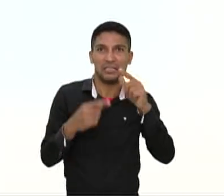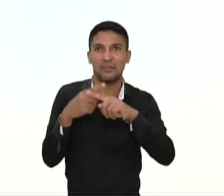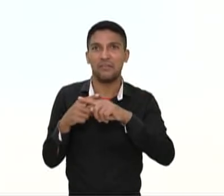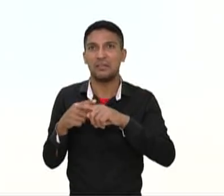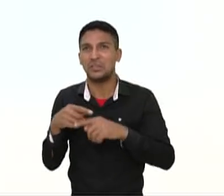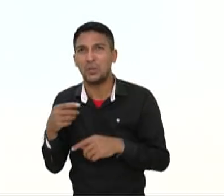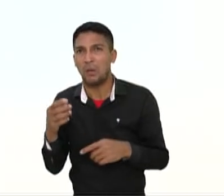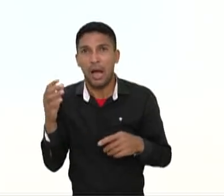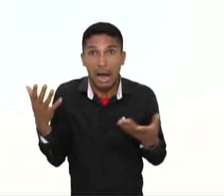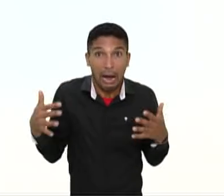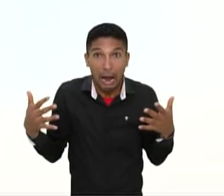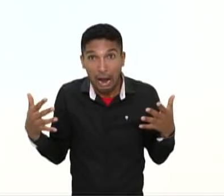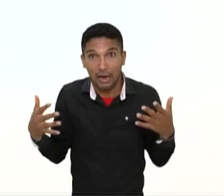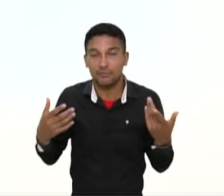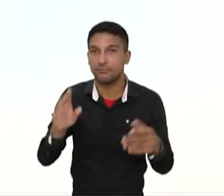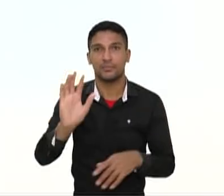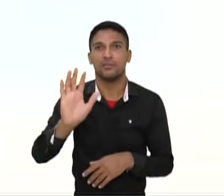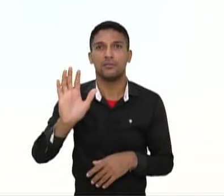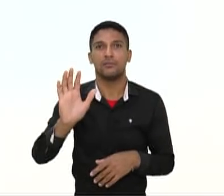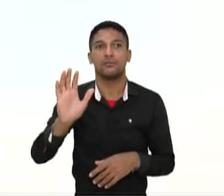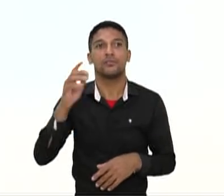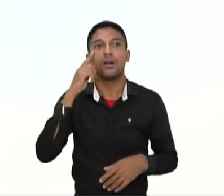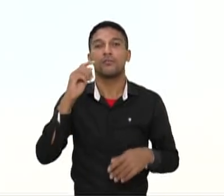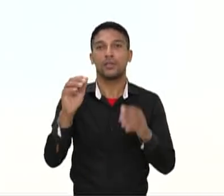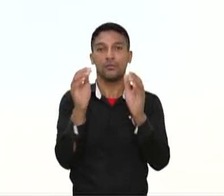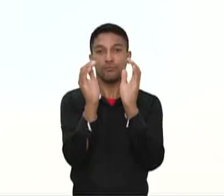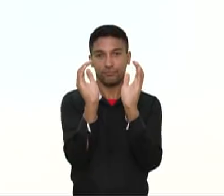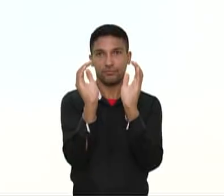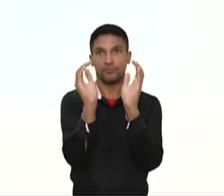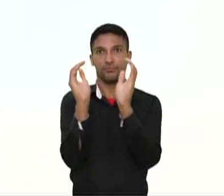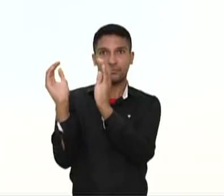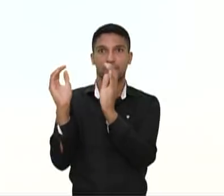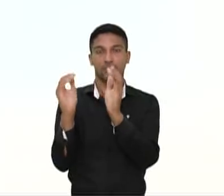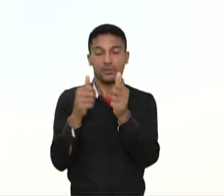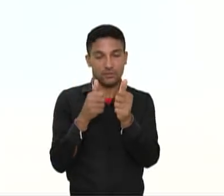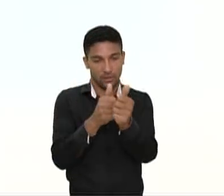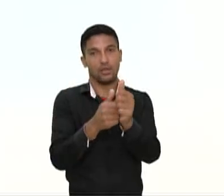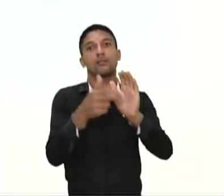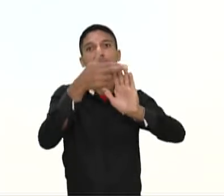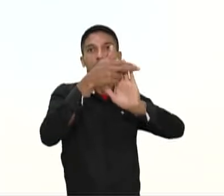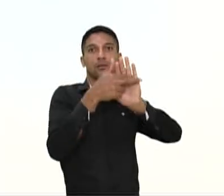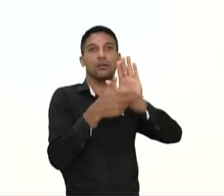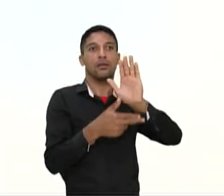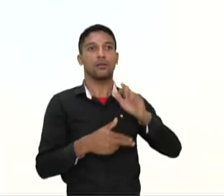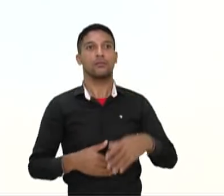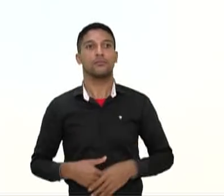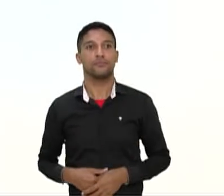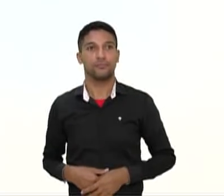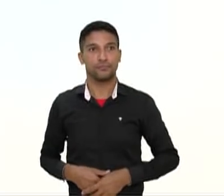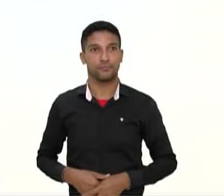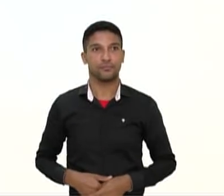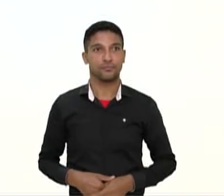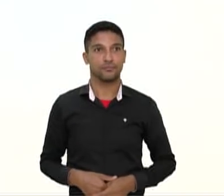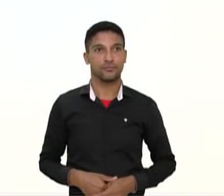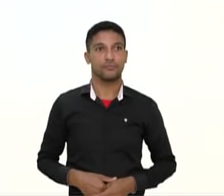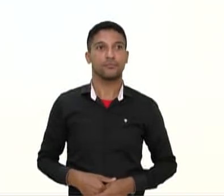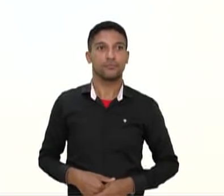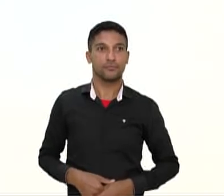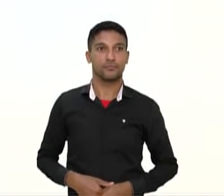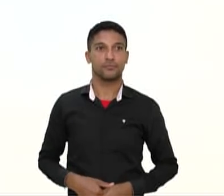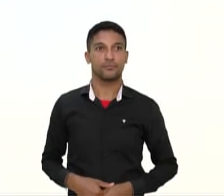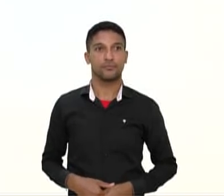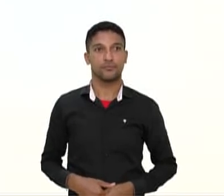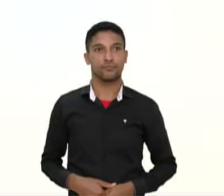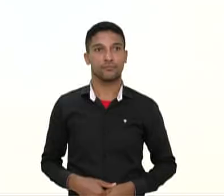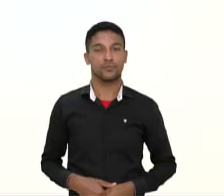Então só relembrando, quadrado do primeiro termo, repete o sinal que está no meio, 2 vezes o primeiro termo de novo, vezes o